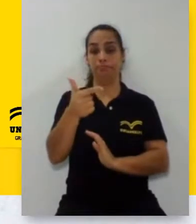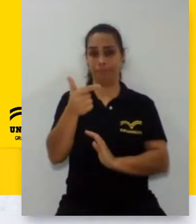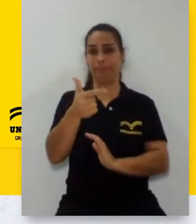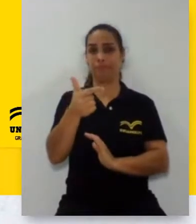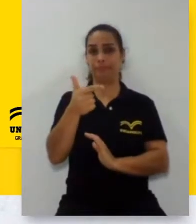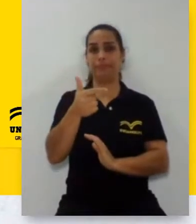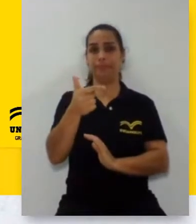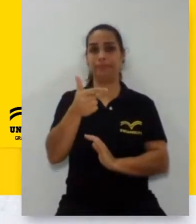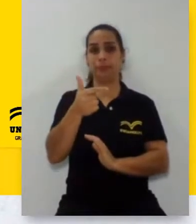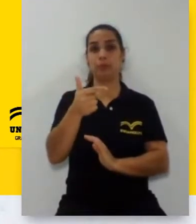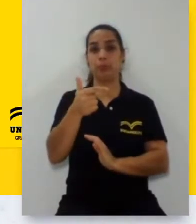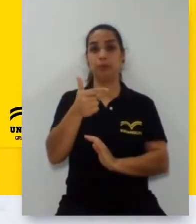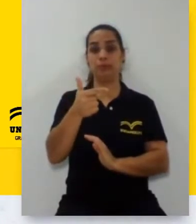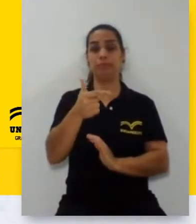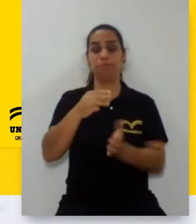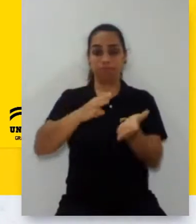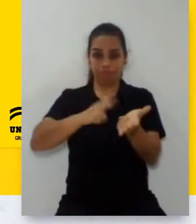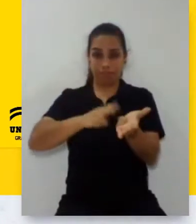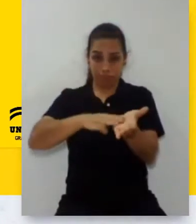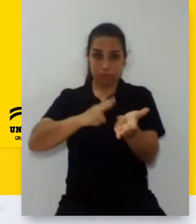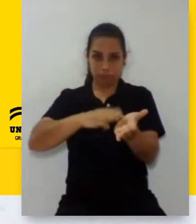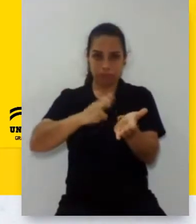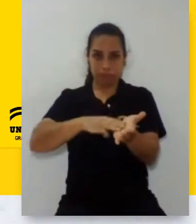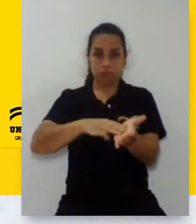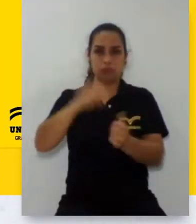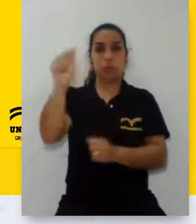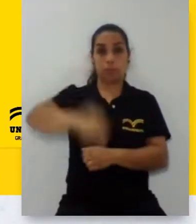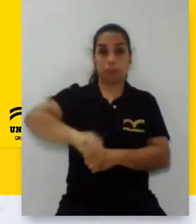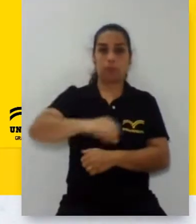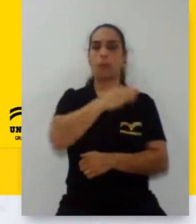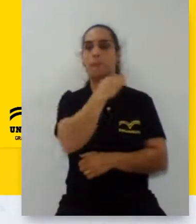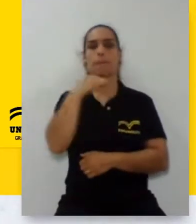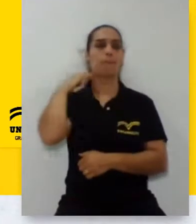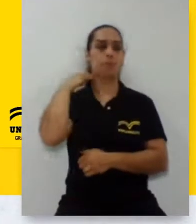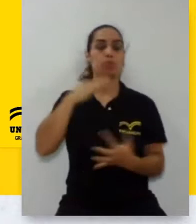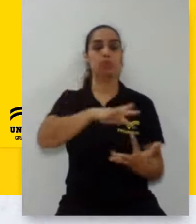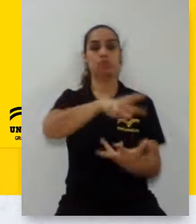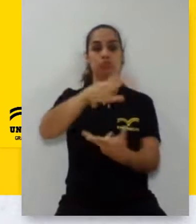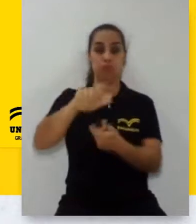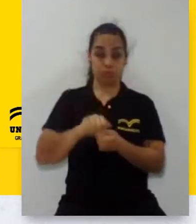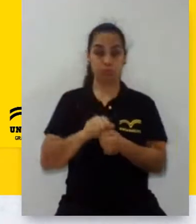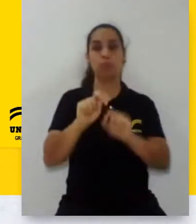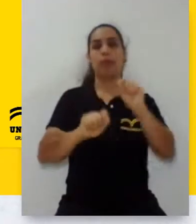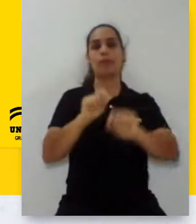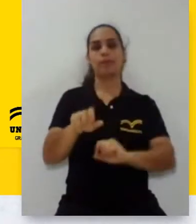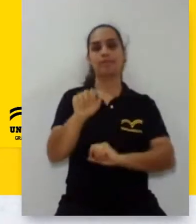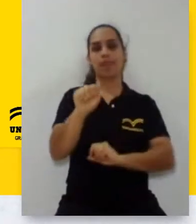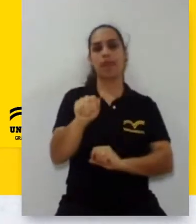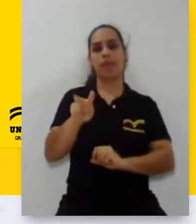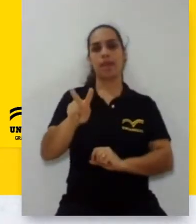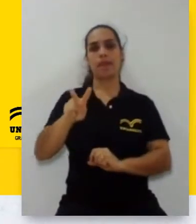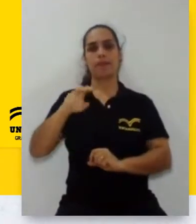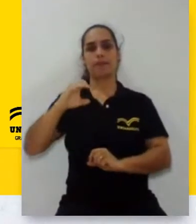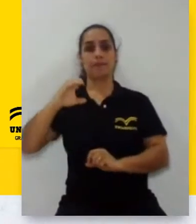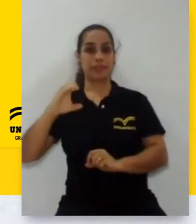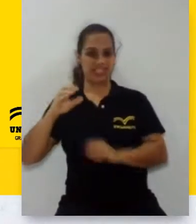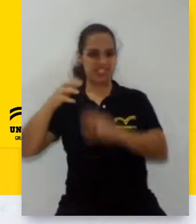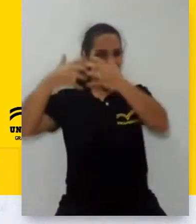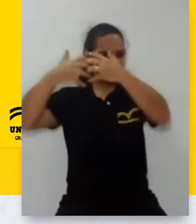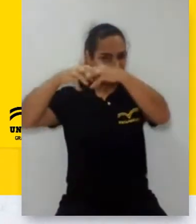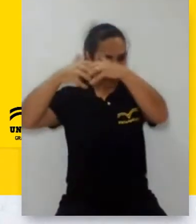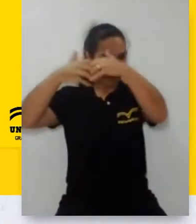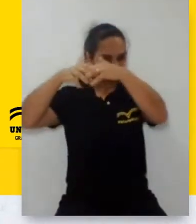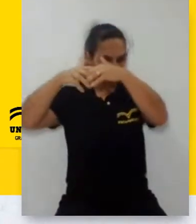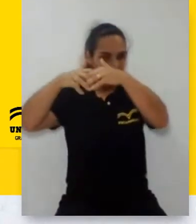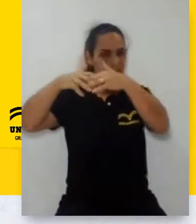a segunda causa de morte no mundo é o AVC, famoso AVC, acidente vascular cerebral. E o que eu quero falar para vocês